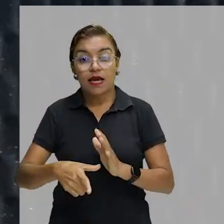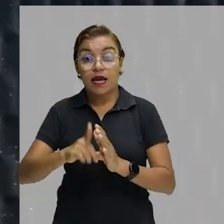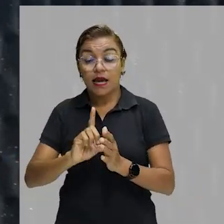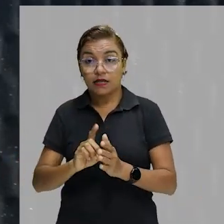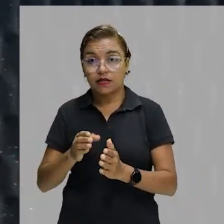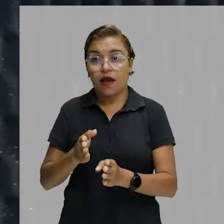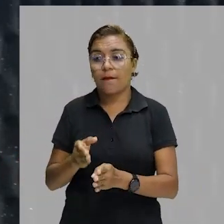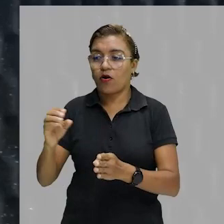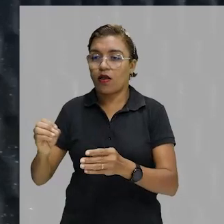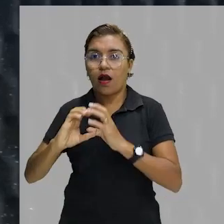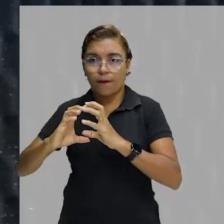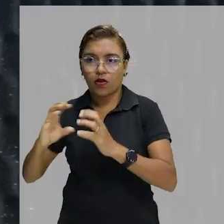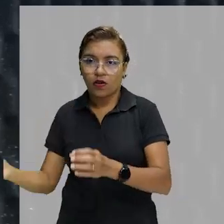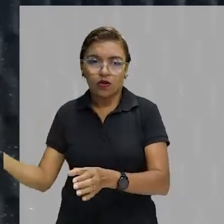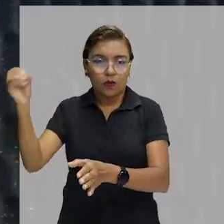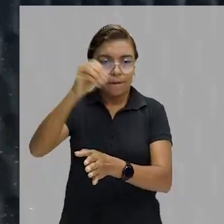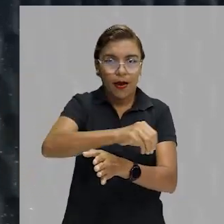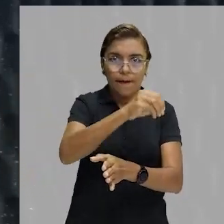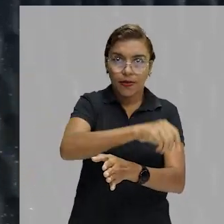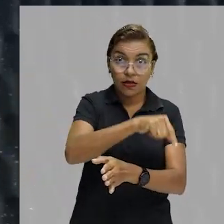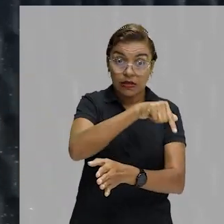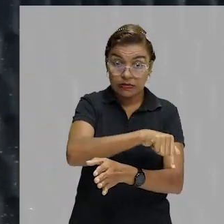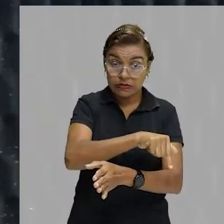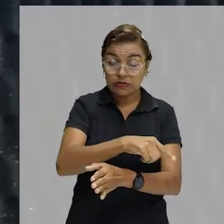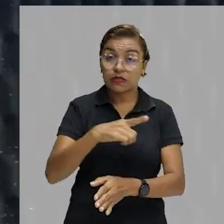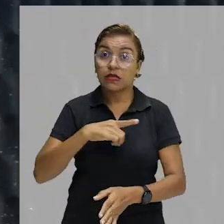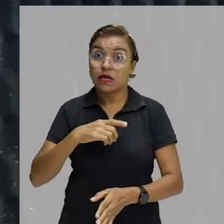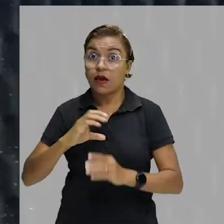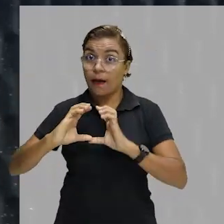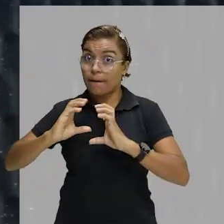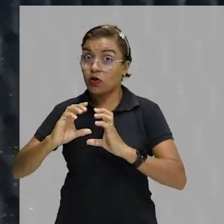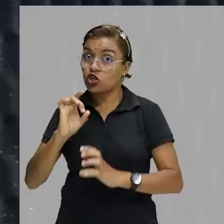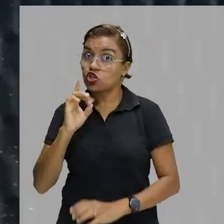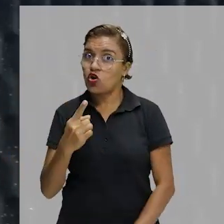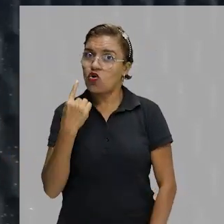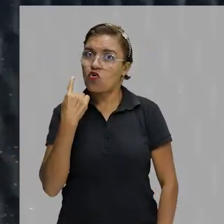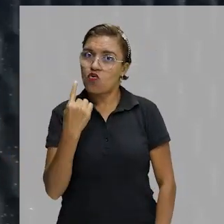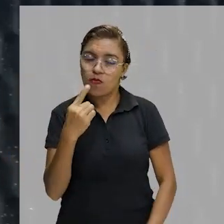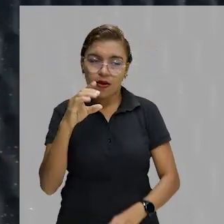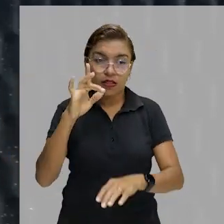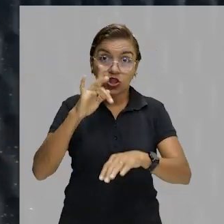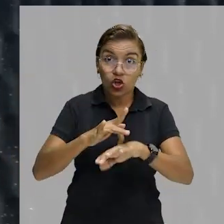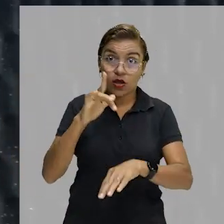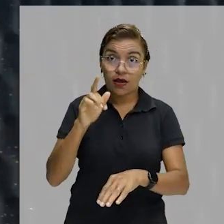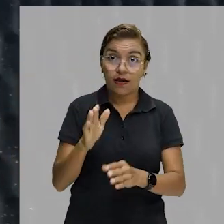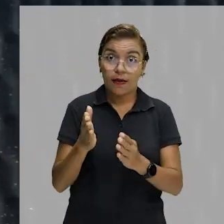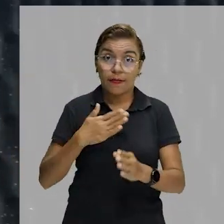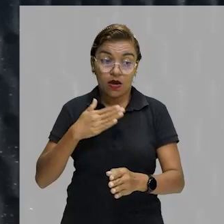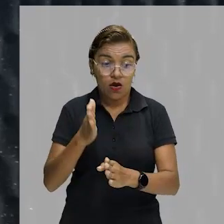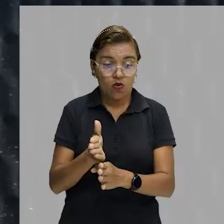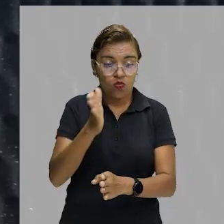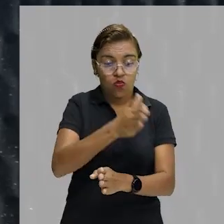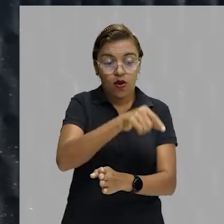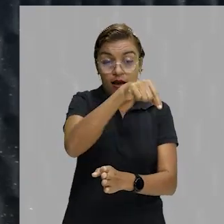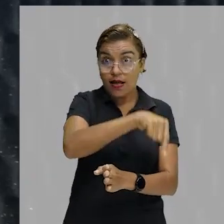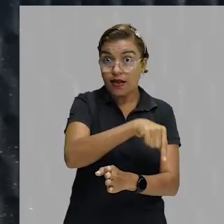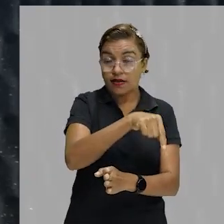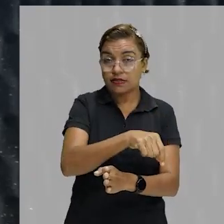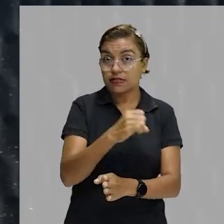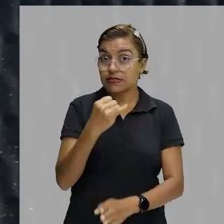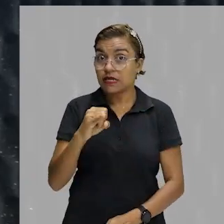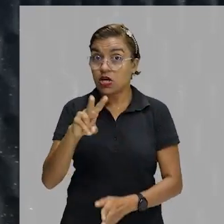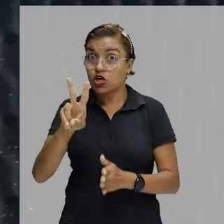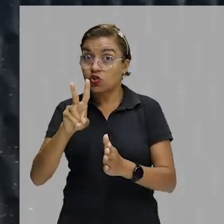quique 2 vezes consecutivamente. A bola ela pode tocar apenas uma vez na minha quadra. Se ela tocar